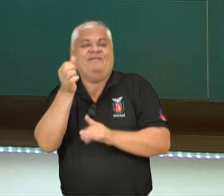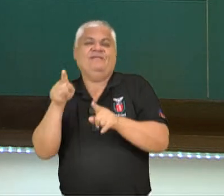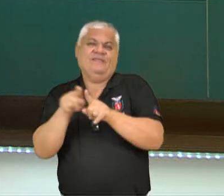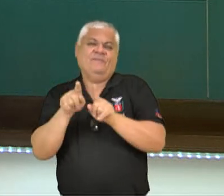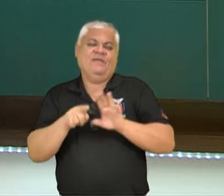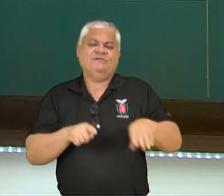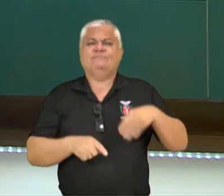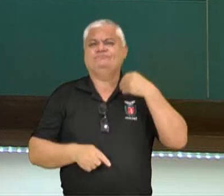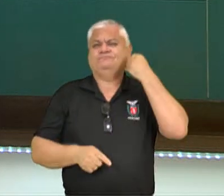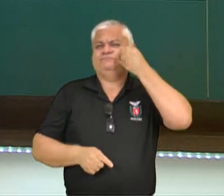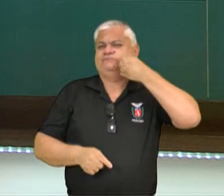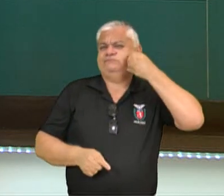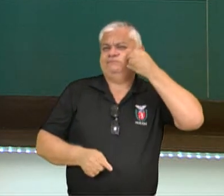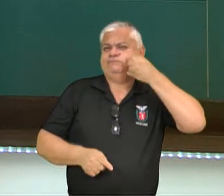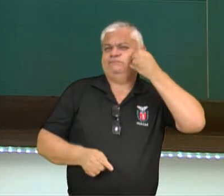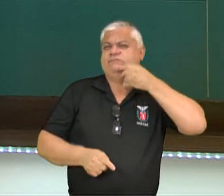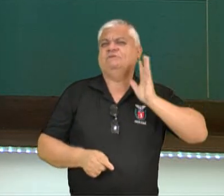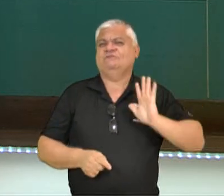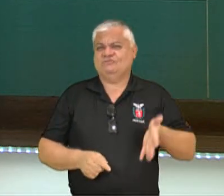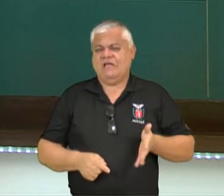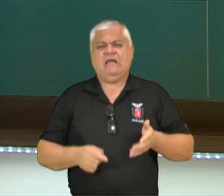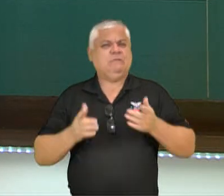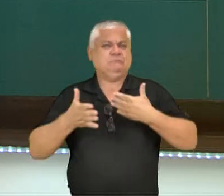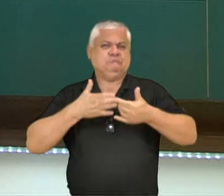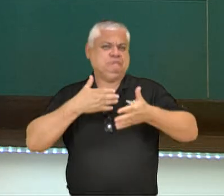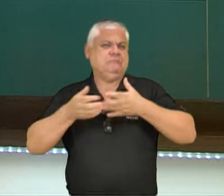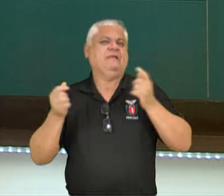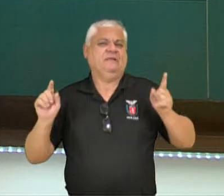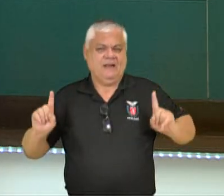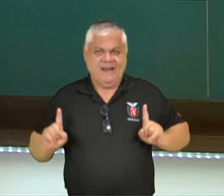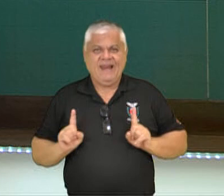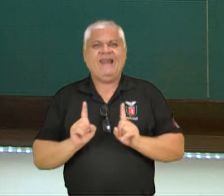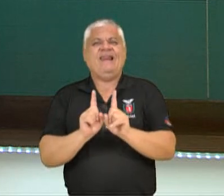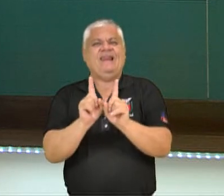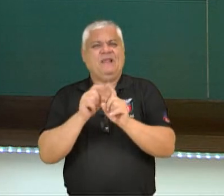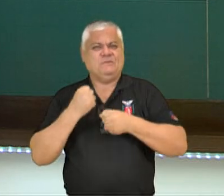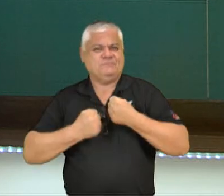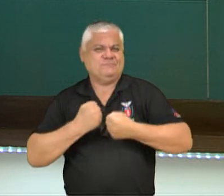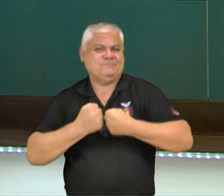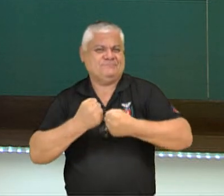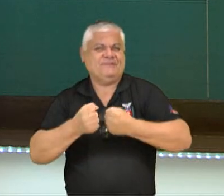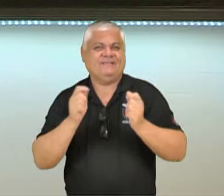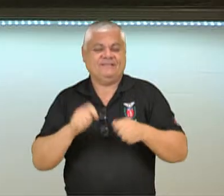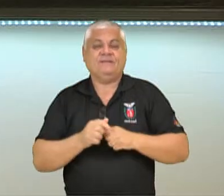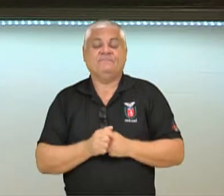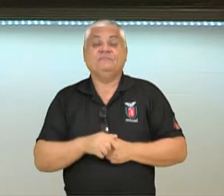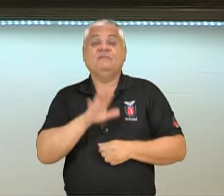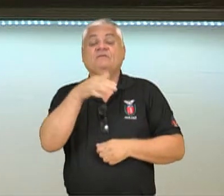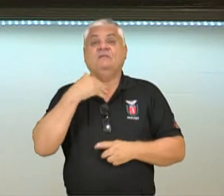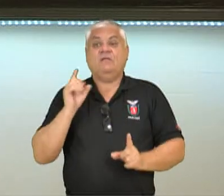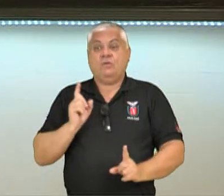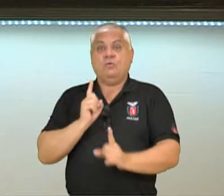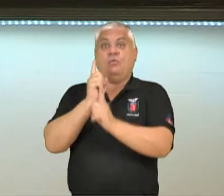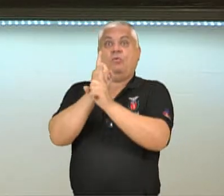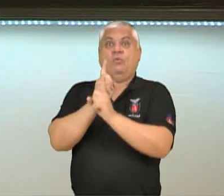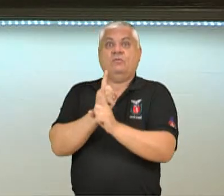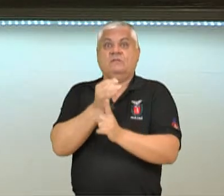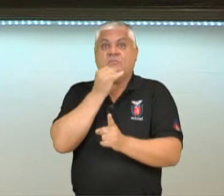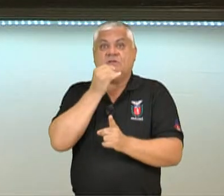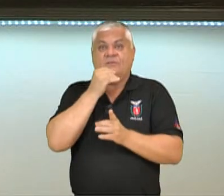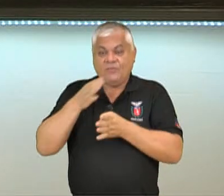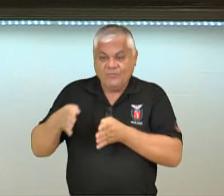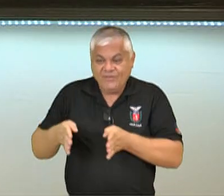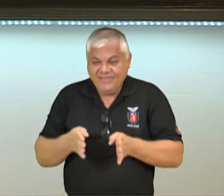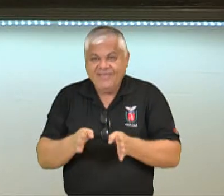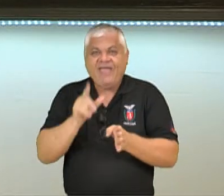aqueles que a praticam no mais alto nível. Você já pensou se no percurso você encontra um riacho, um